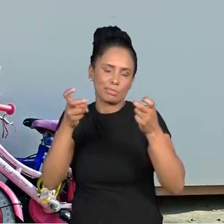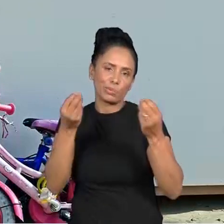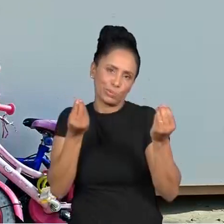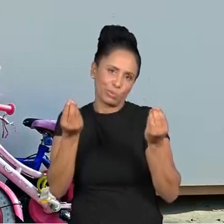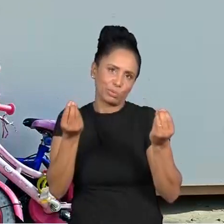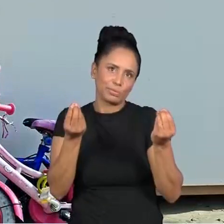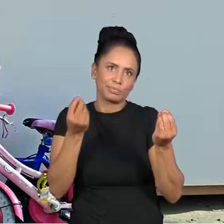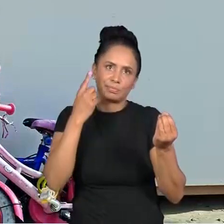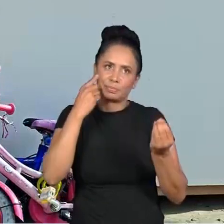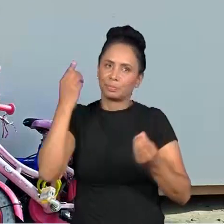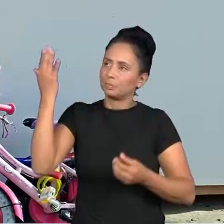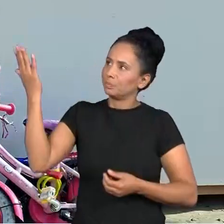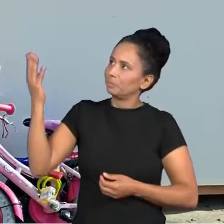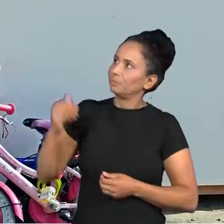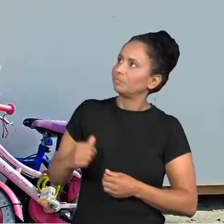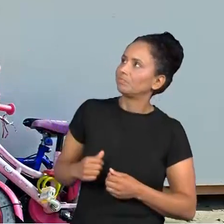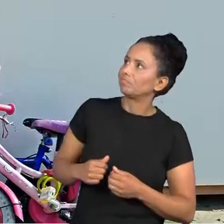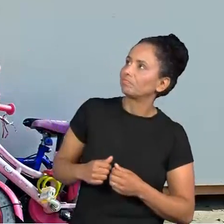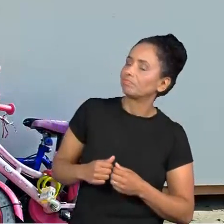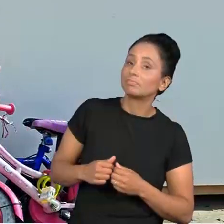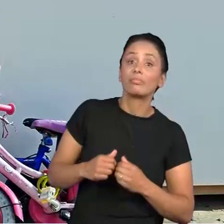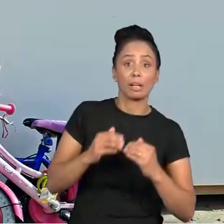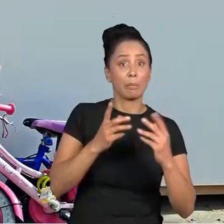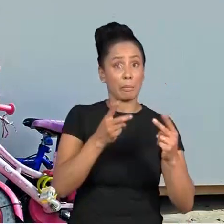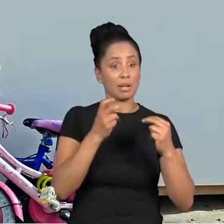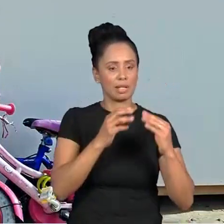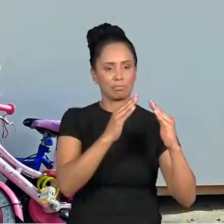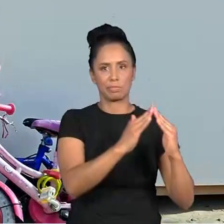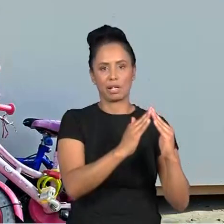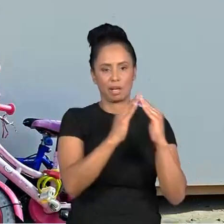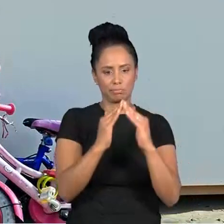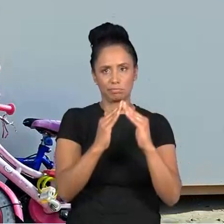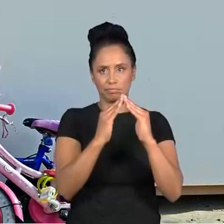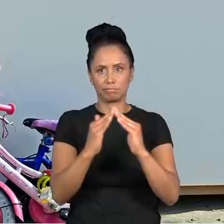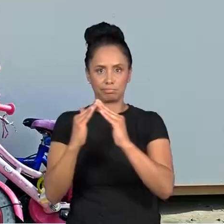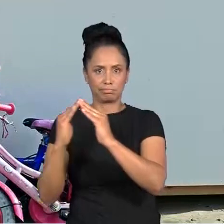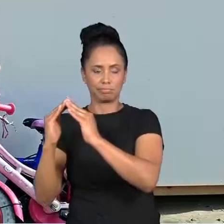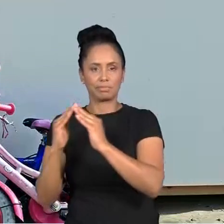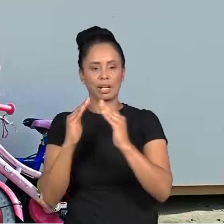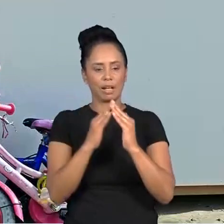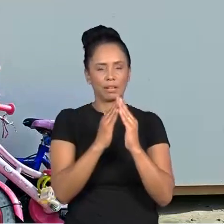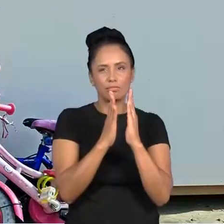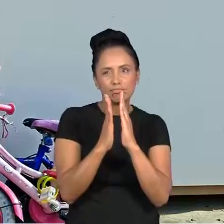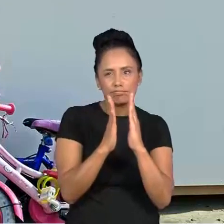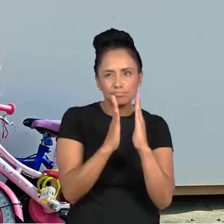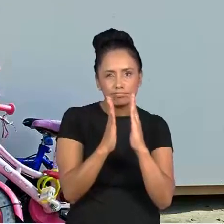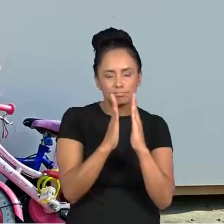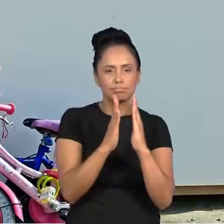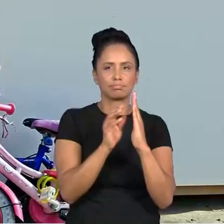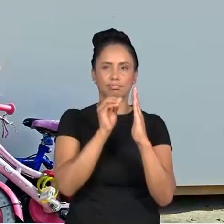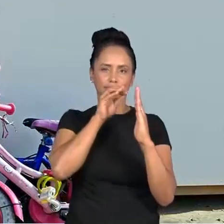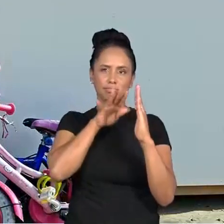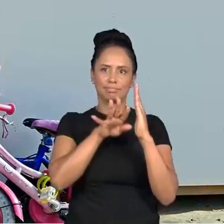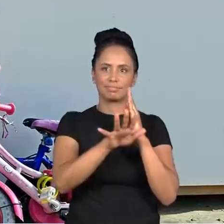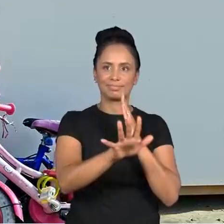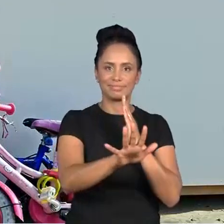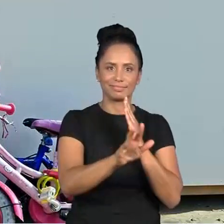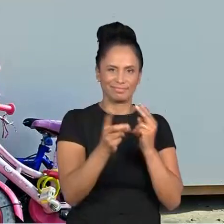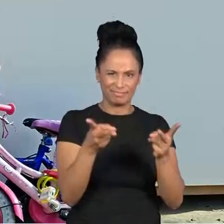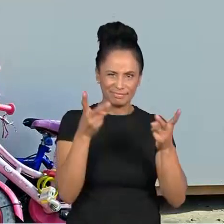luz. Entre os banheiros aí também nós podemos ver algumas partes com luz, não é mesmo? Mas